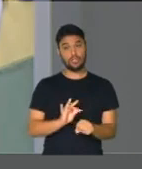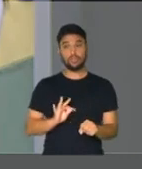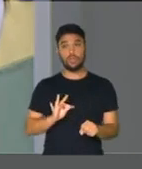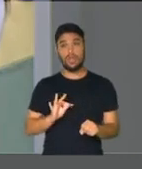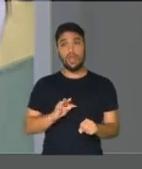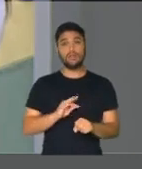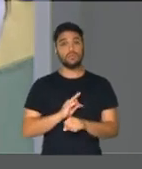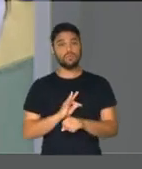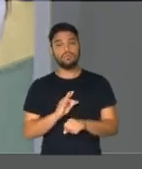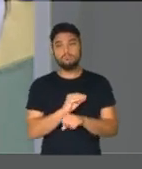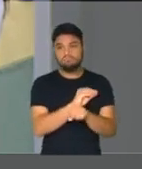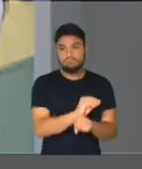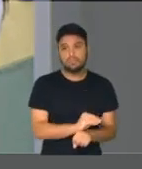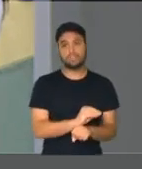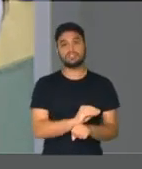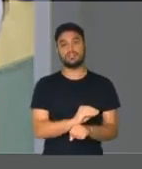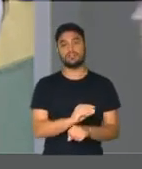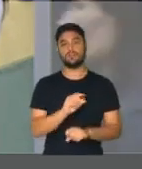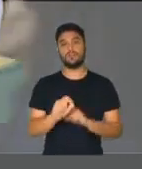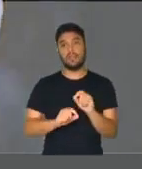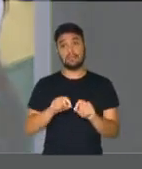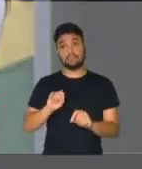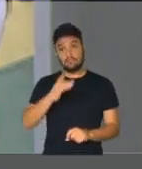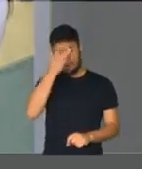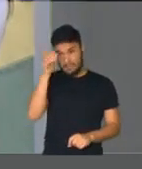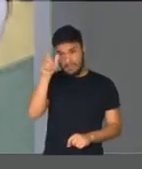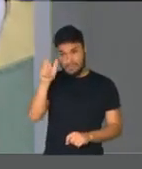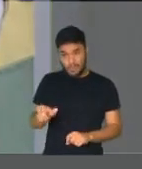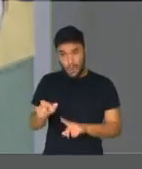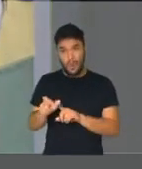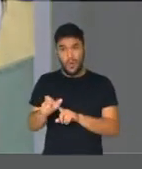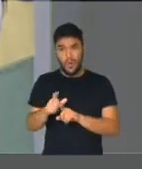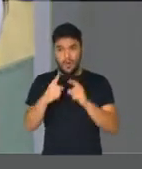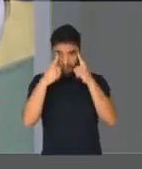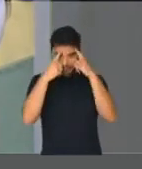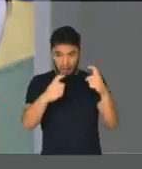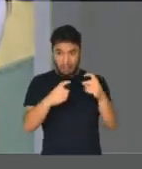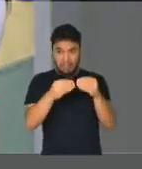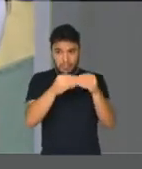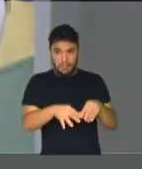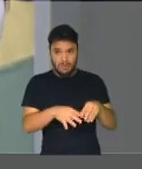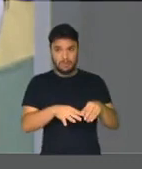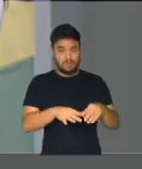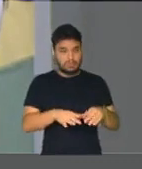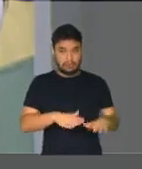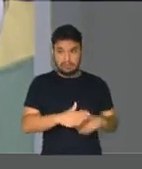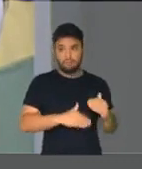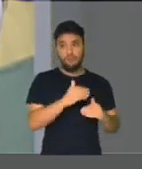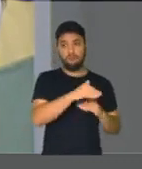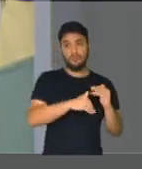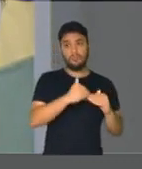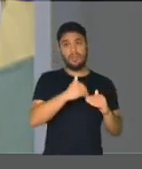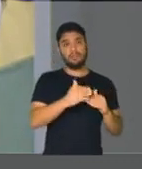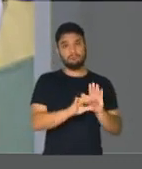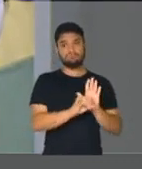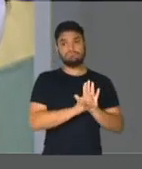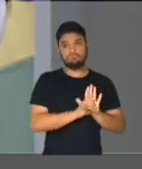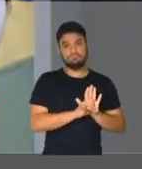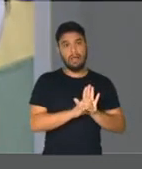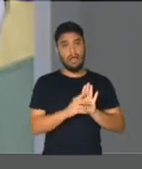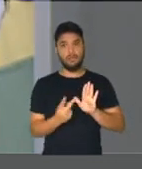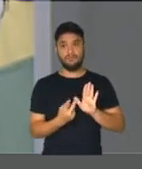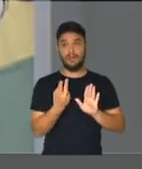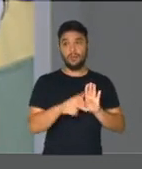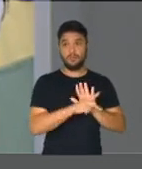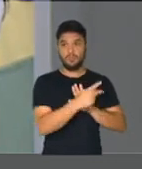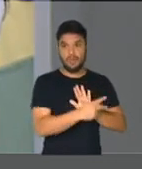qualquer presença que possa prejudicar a formação de sua personalidade e a edificação de seus